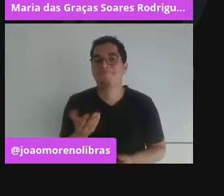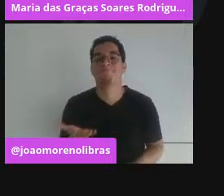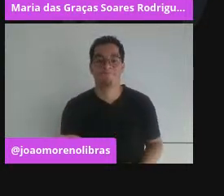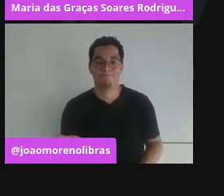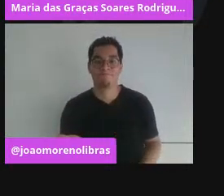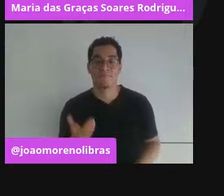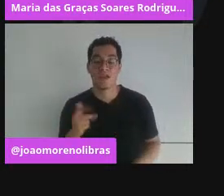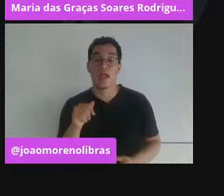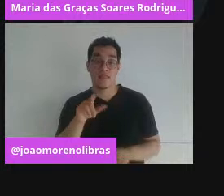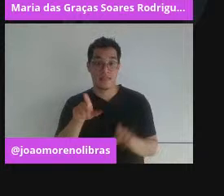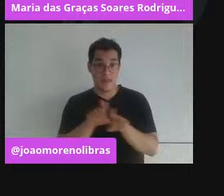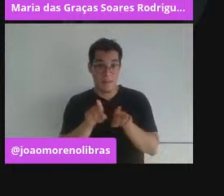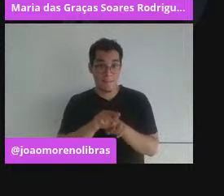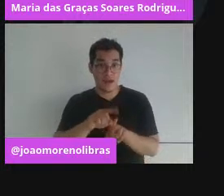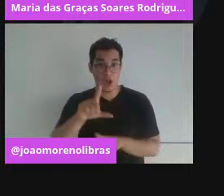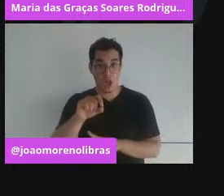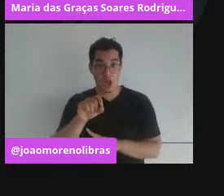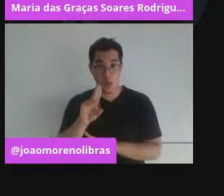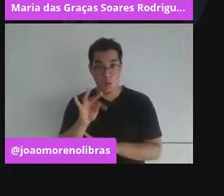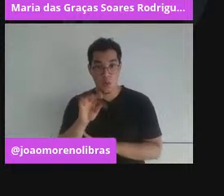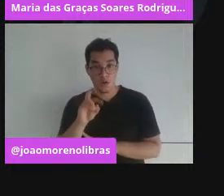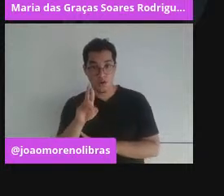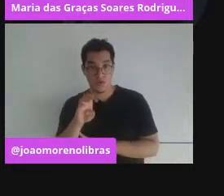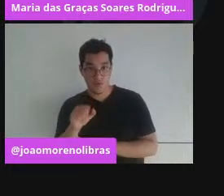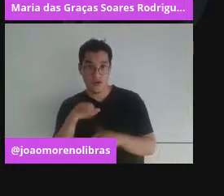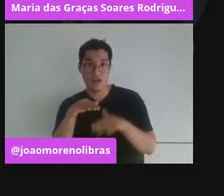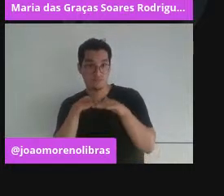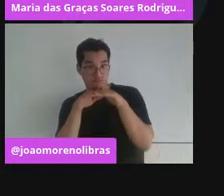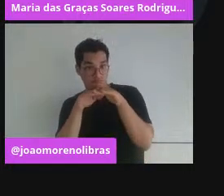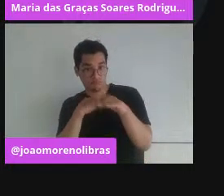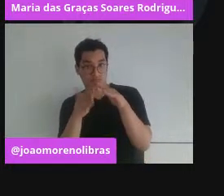locutores assumiram o conteúdo proposicional do próprio dizer,